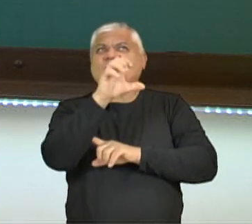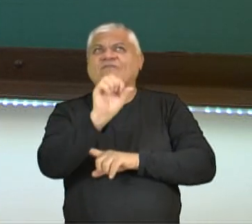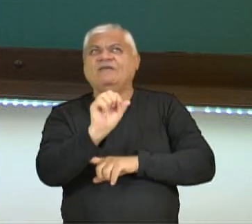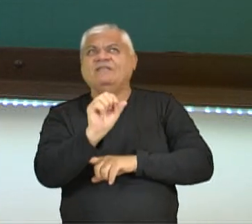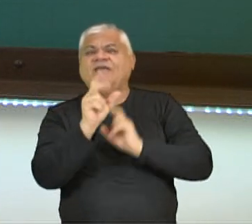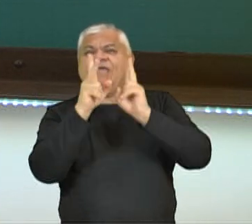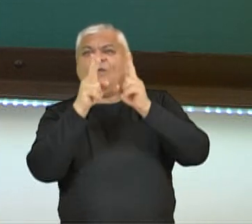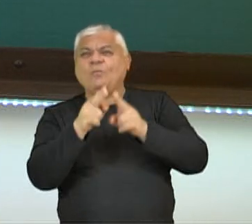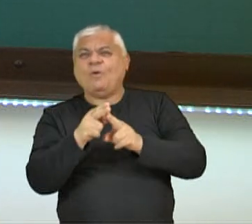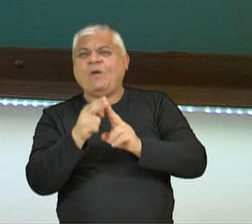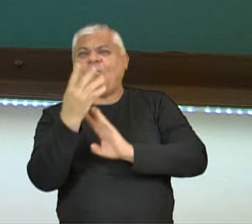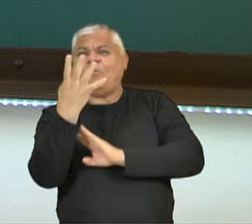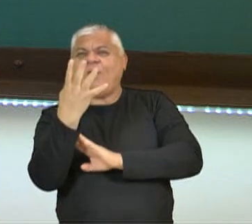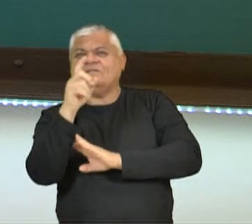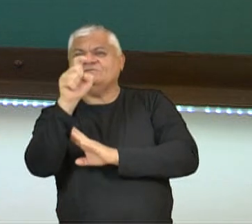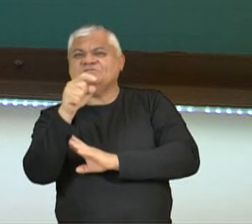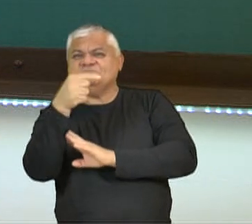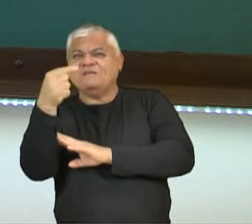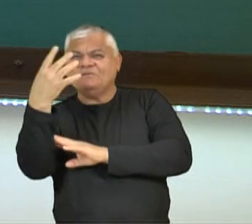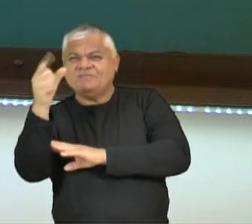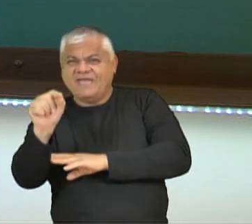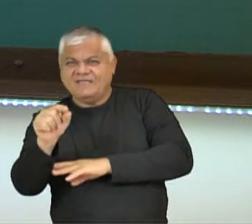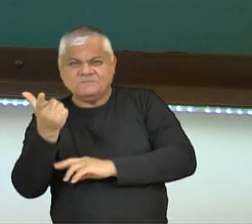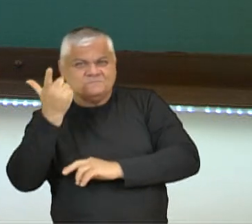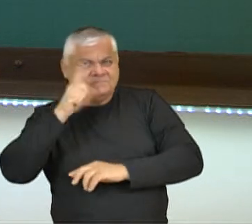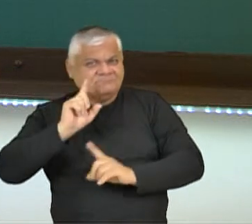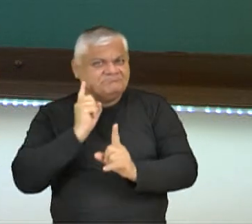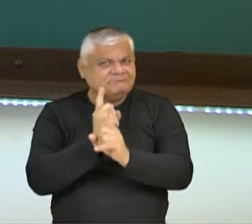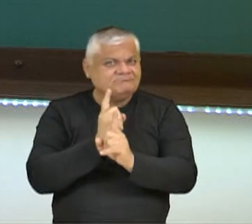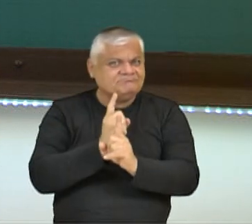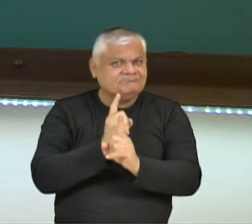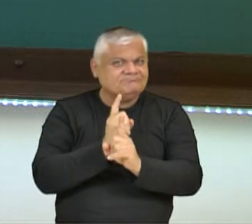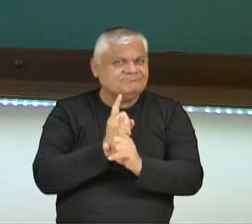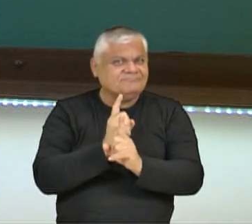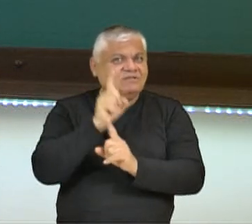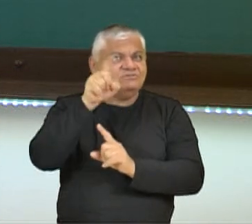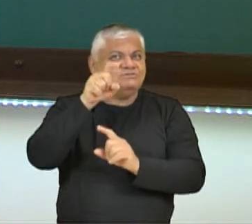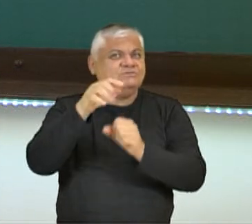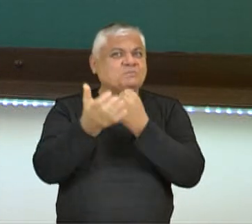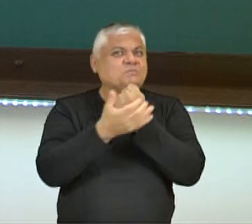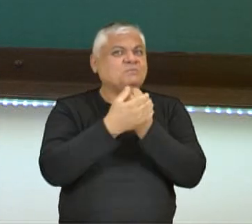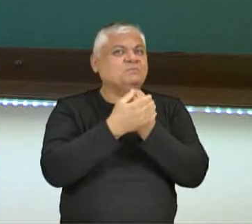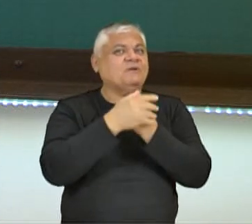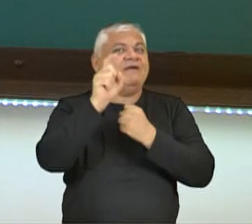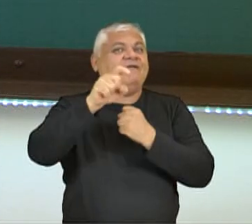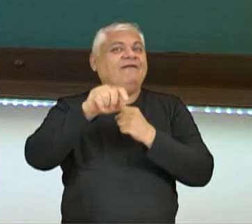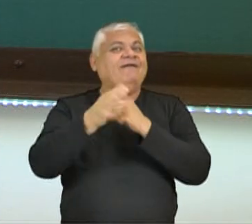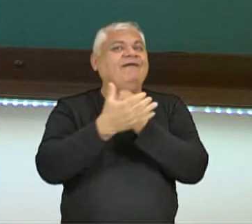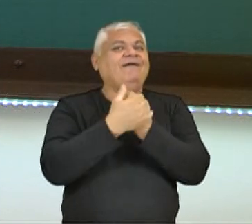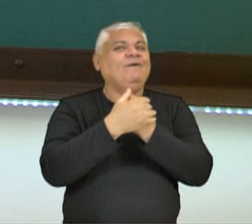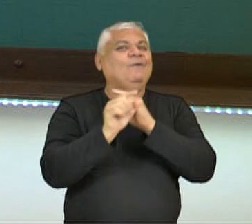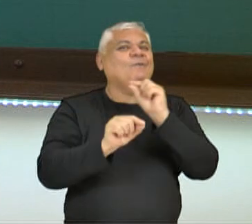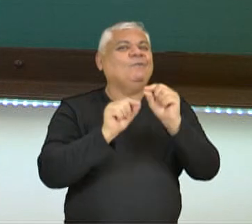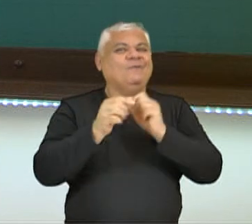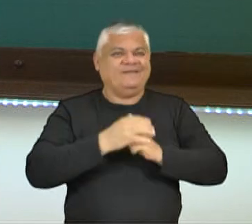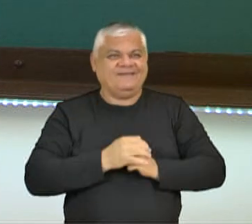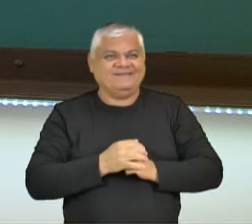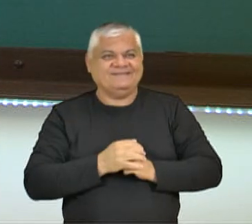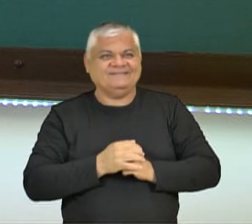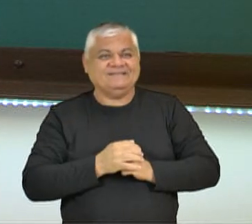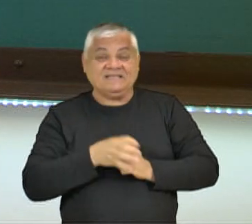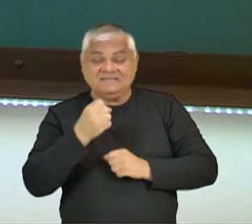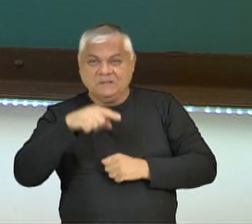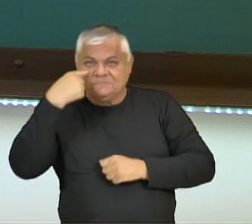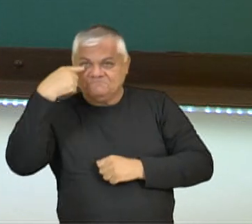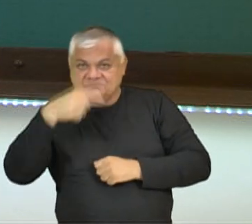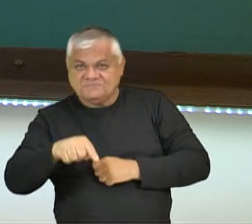igual 4x menos 10, será que eu não consigo descobrir o valor de x para descobrir o valor desse ângulo? E se eu